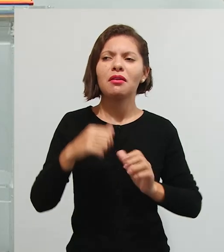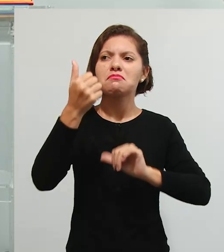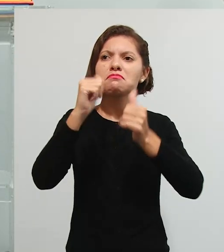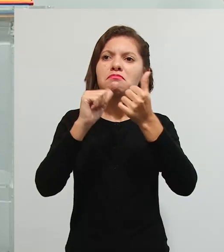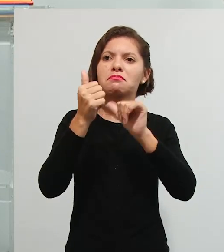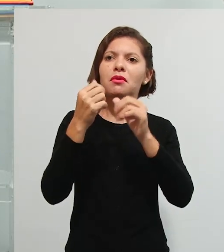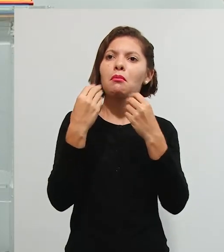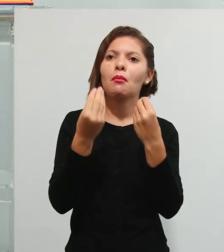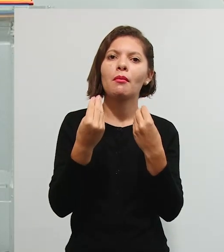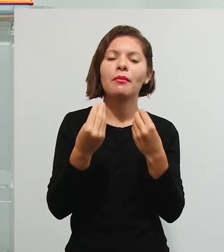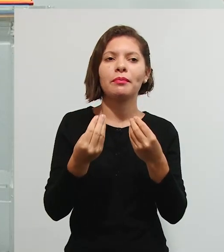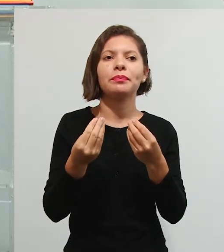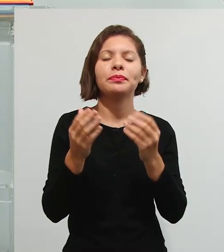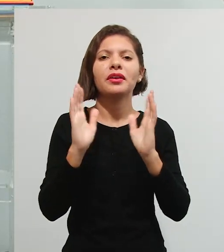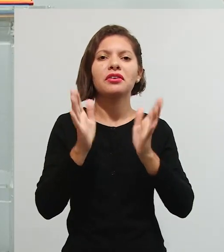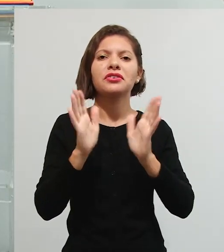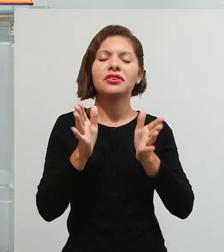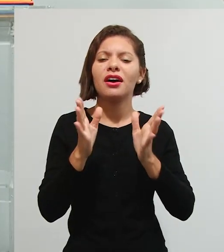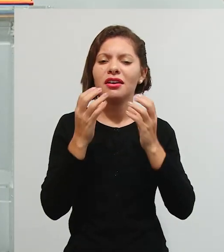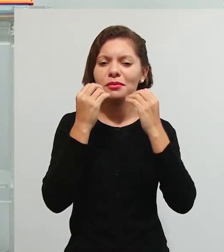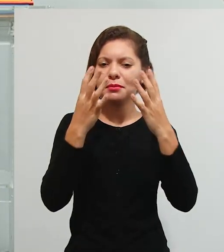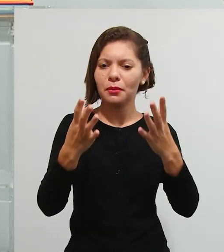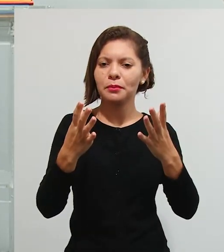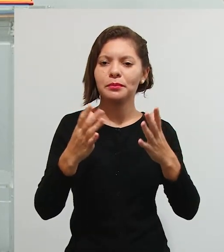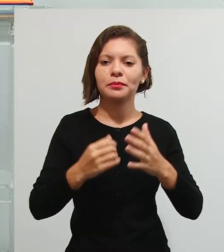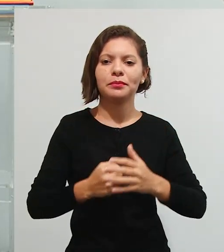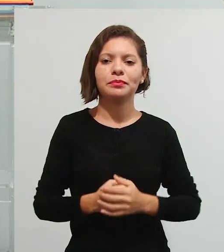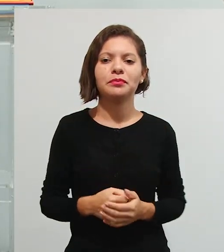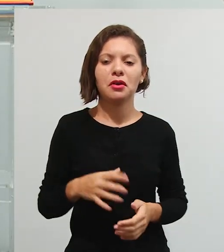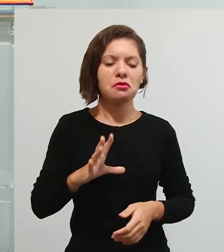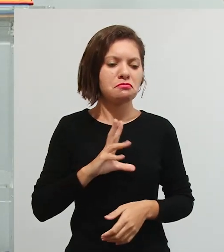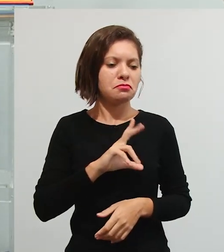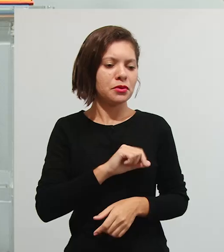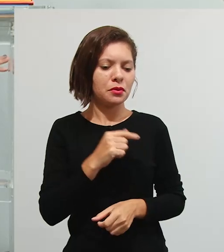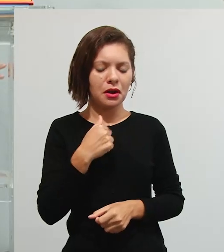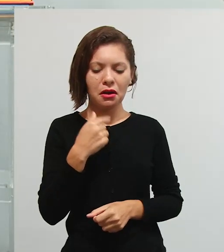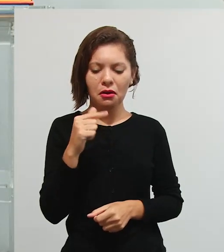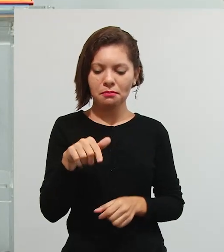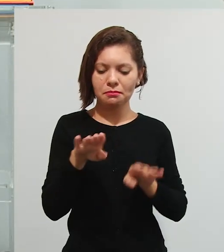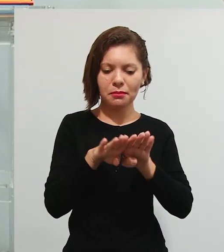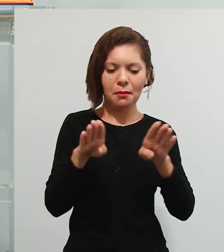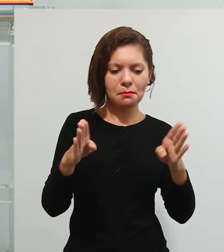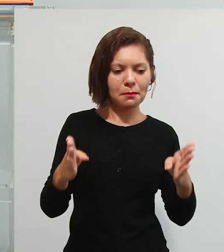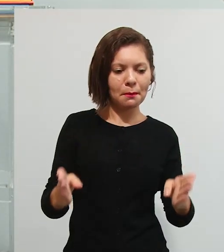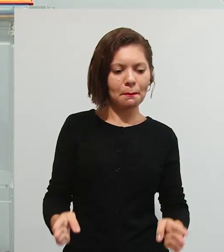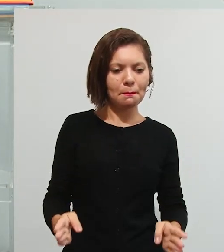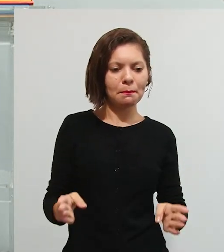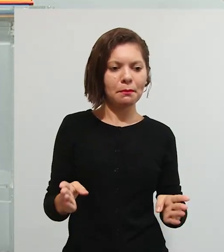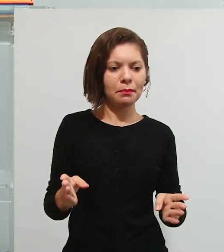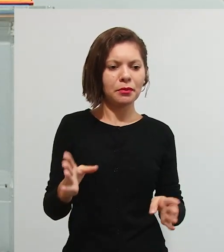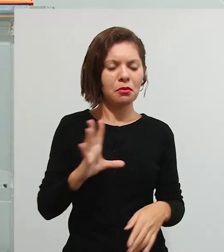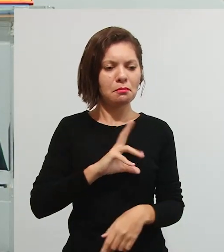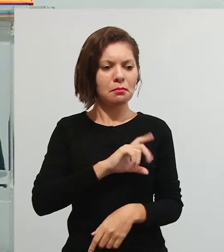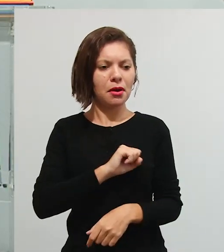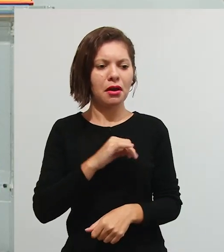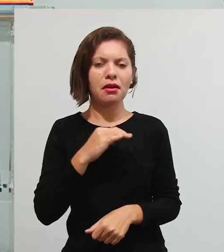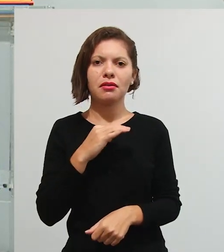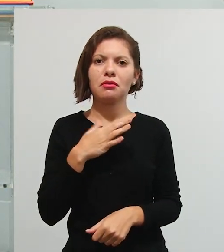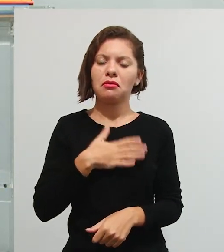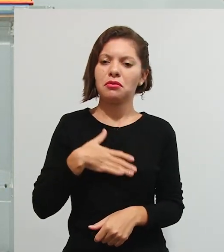beiradeira, que currículo é esse, como esse currículo deve ser prospectado, que elementos o que princípios devem